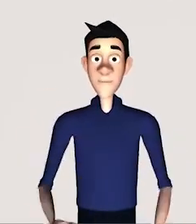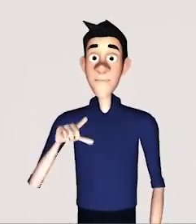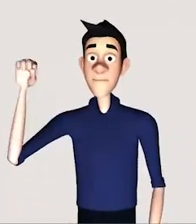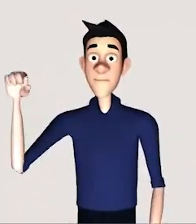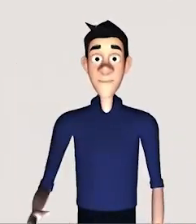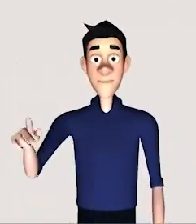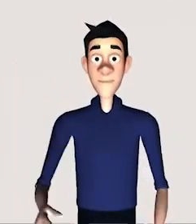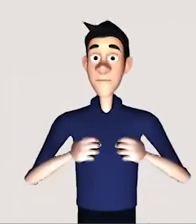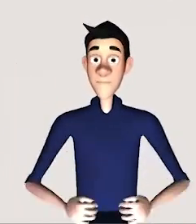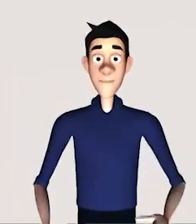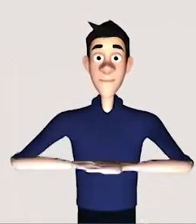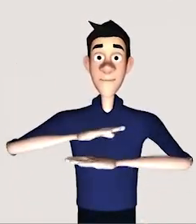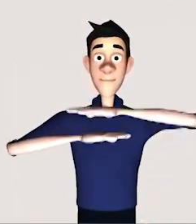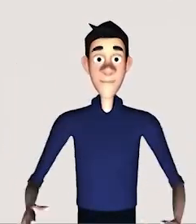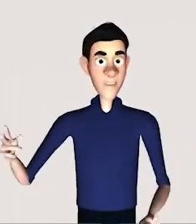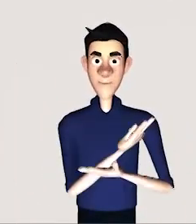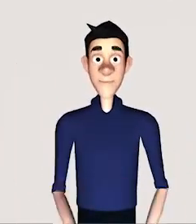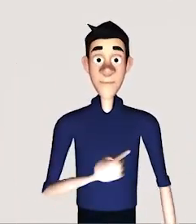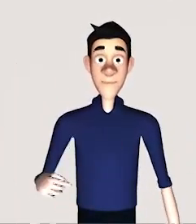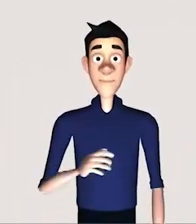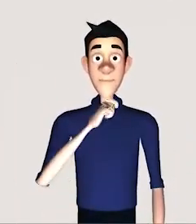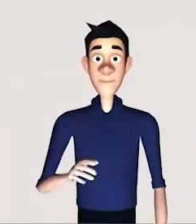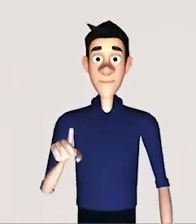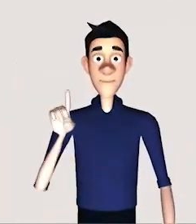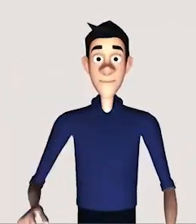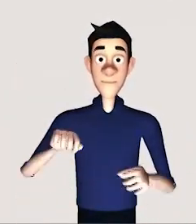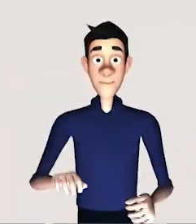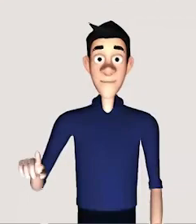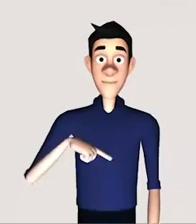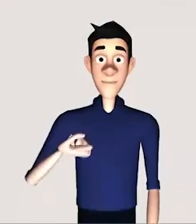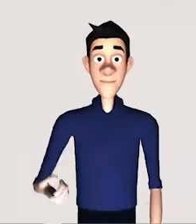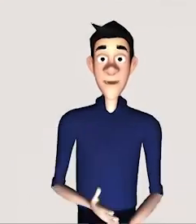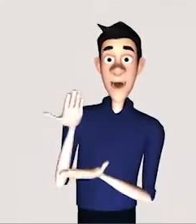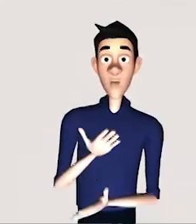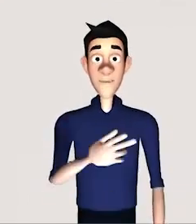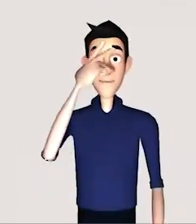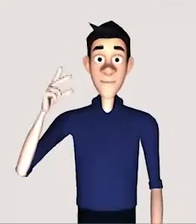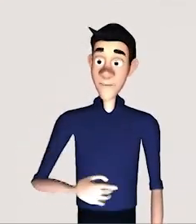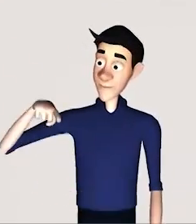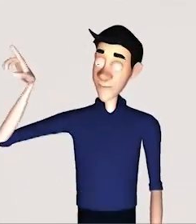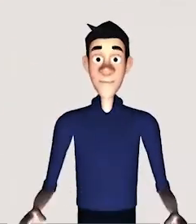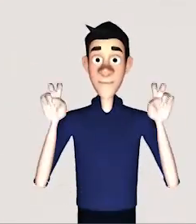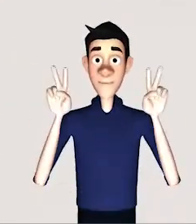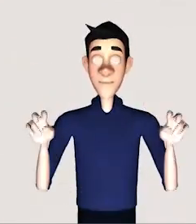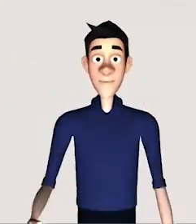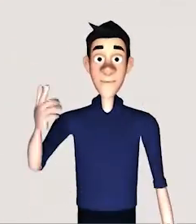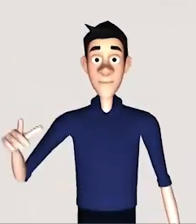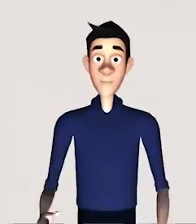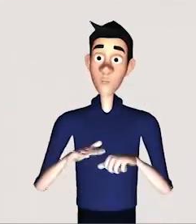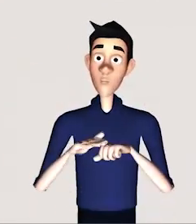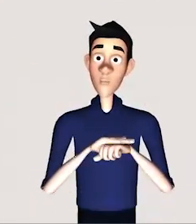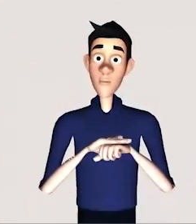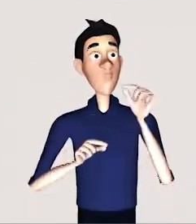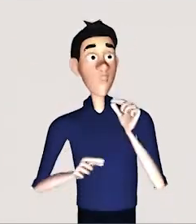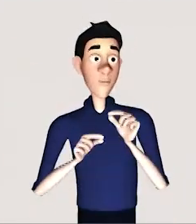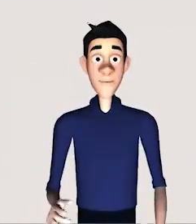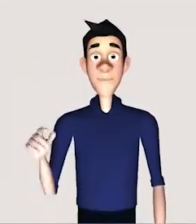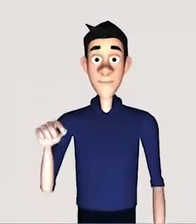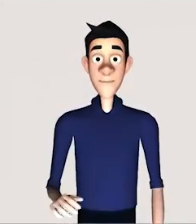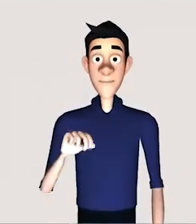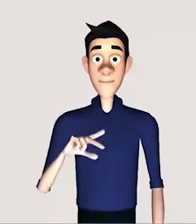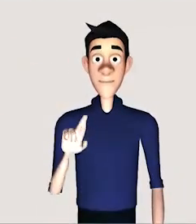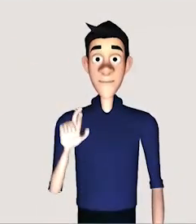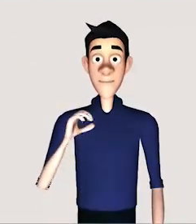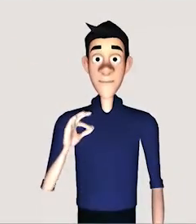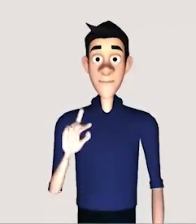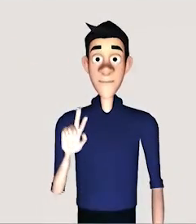que aprofunda isso que a gente já viu. Então, a gente vai pensar quais são os métodos e técnicas aplicáveis a